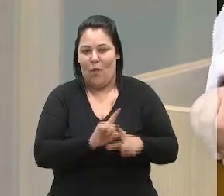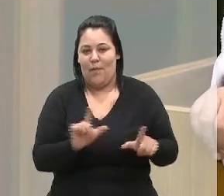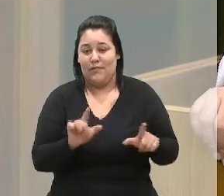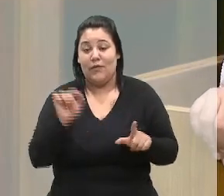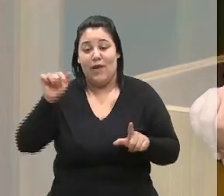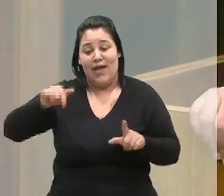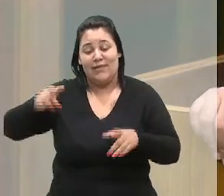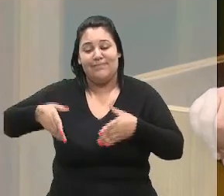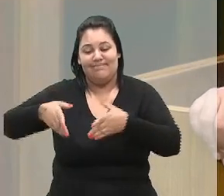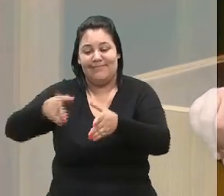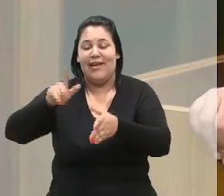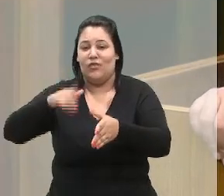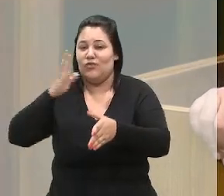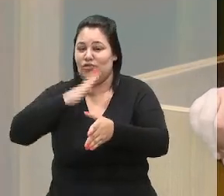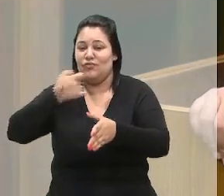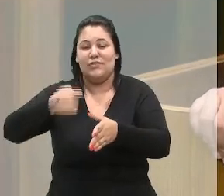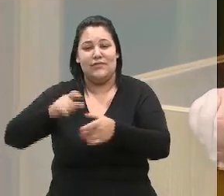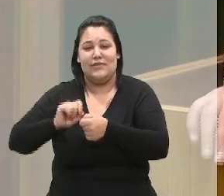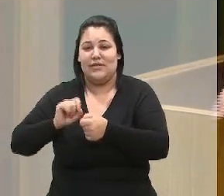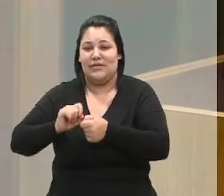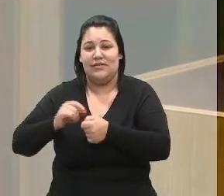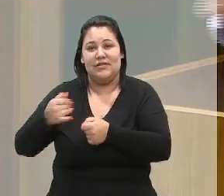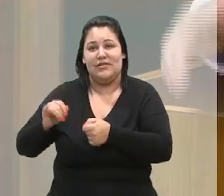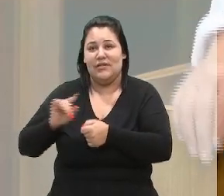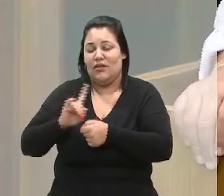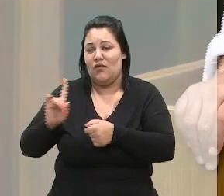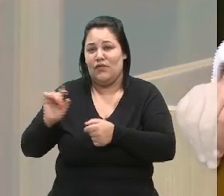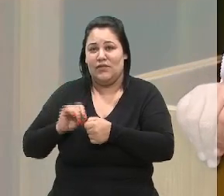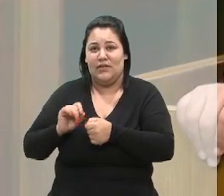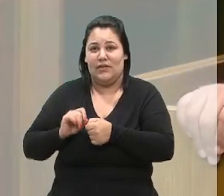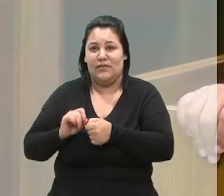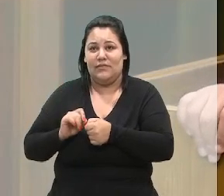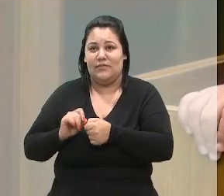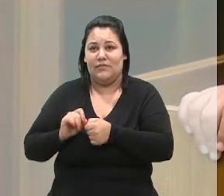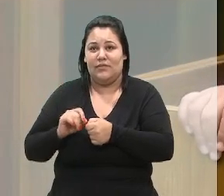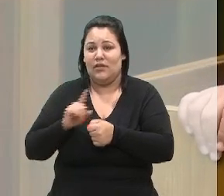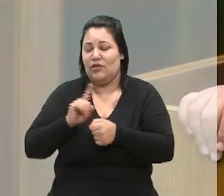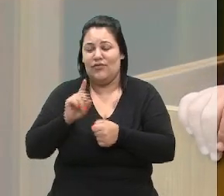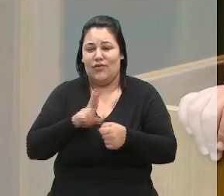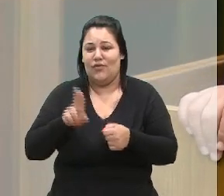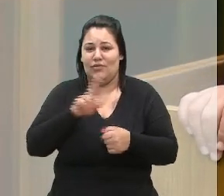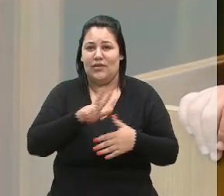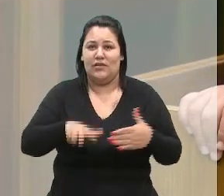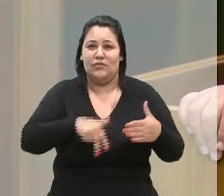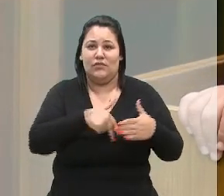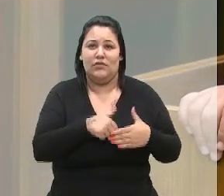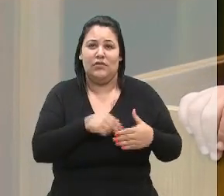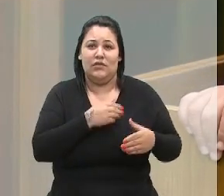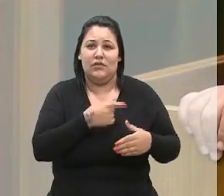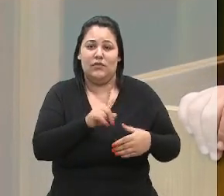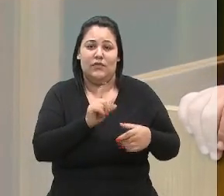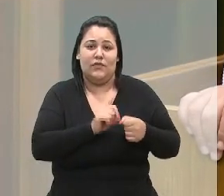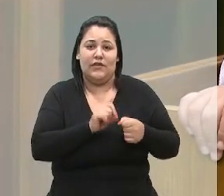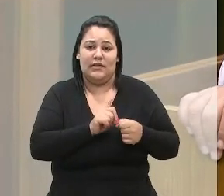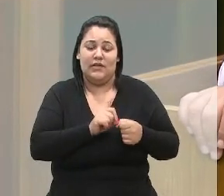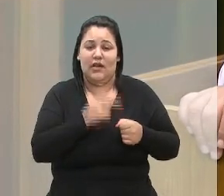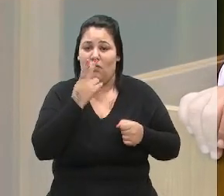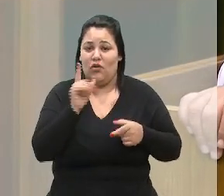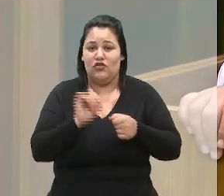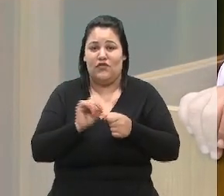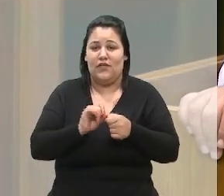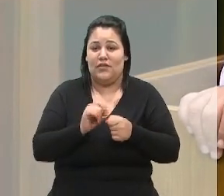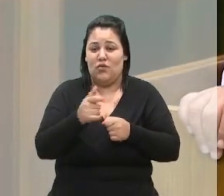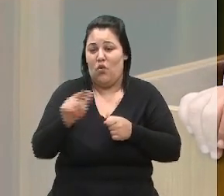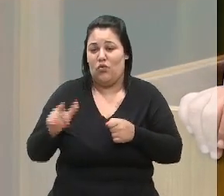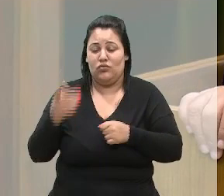urgente, como disse, né? Se não fizerem, dentro de poucos dias, não vamos usar mais a tribuna, vamos fazer como a gente já fez em outras épocas, né?